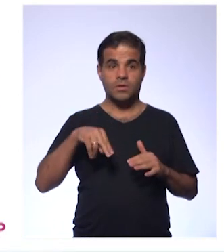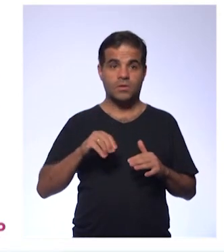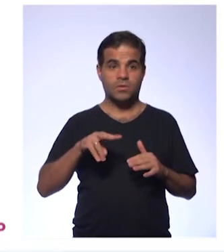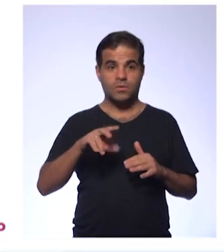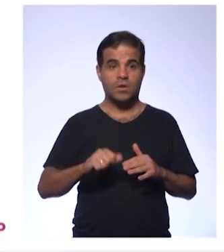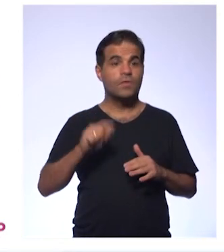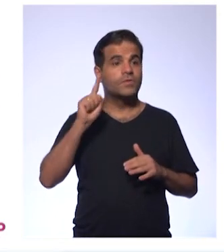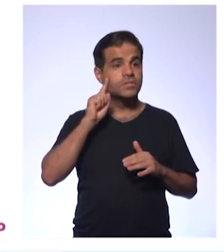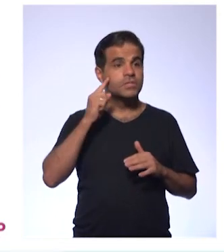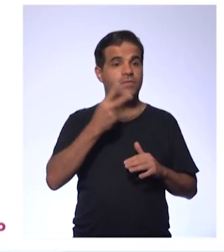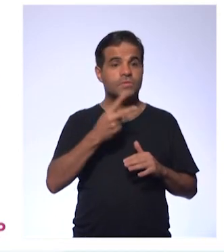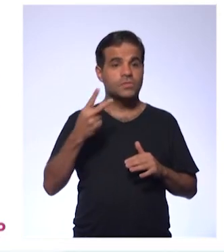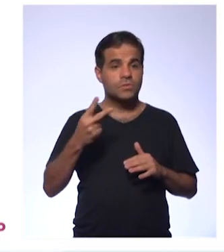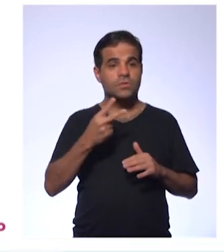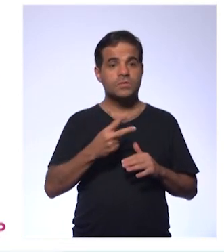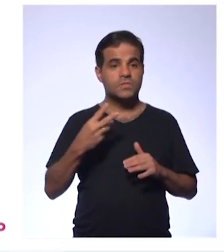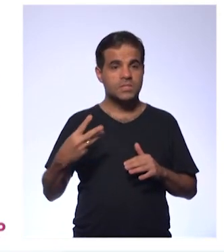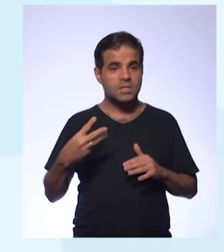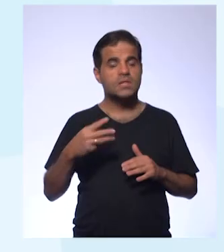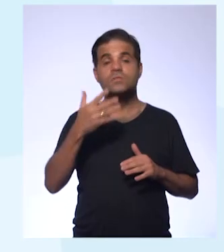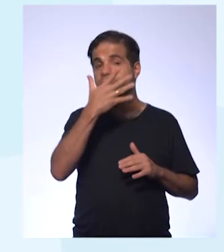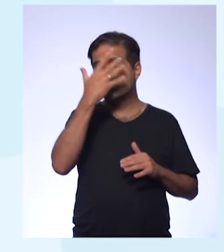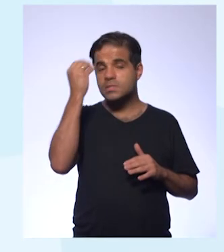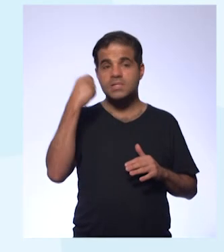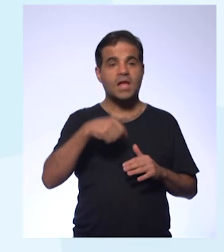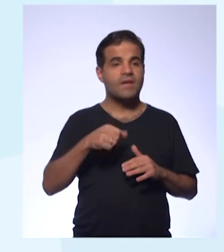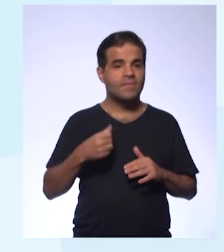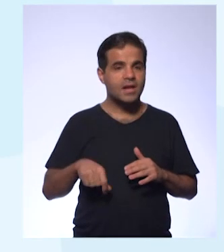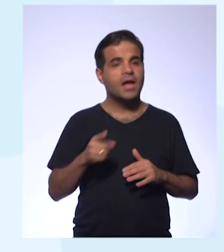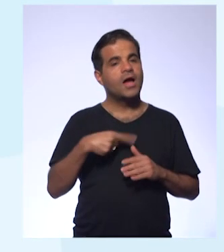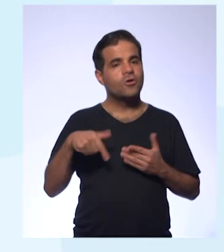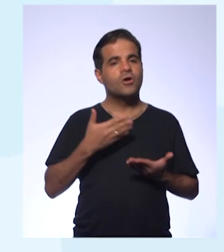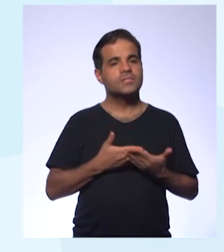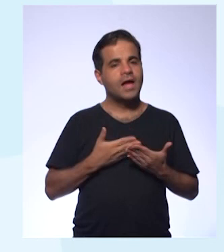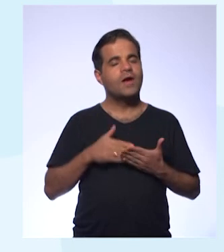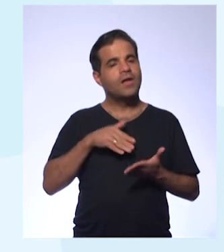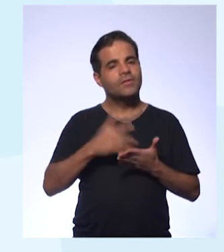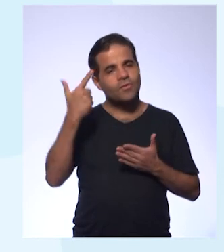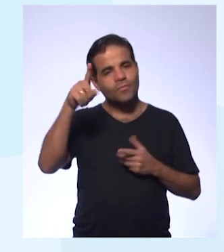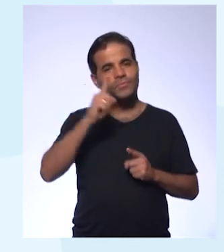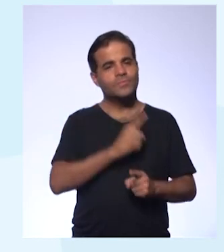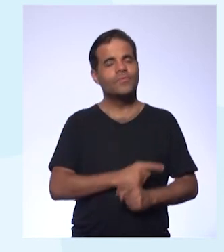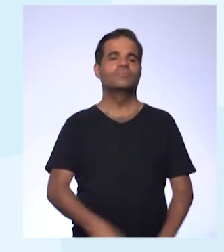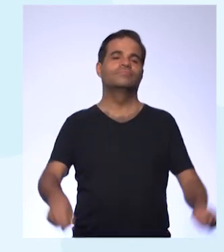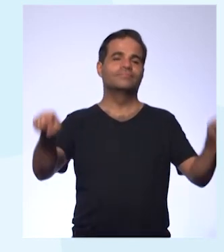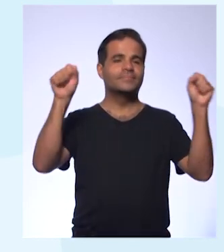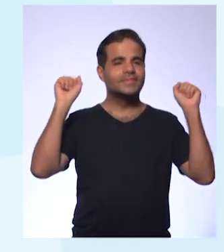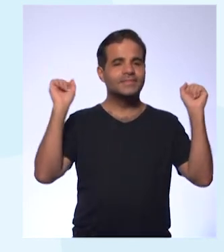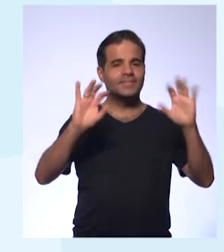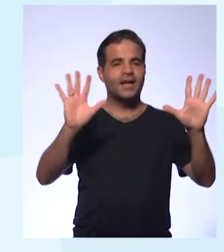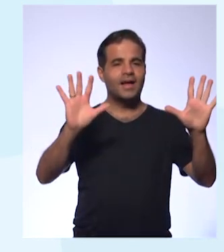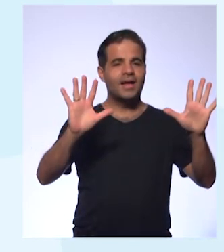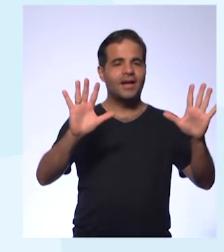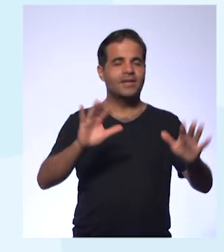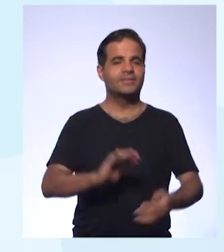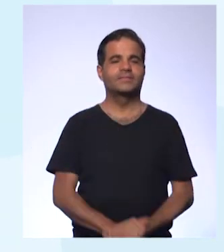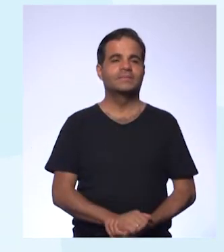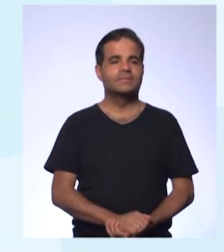e 23. E não esqueçam também de avaliar a nossa aula. E até a próxima, gente. Tchau, tchau. Tchau, tchau.